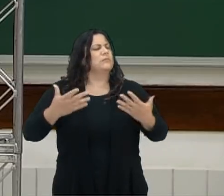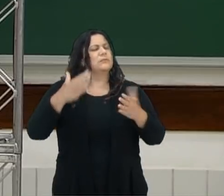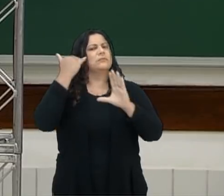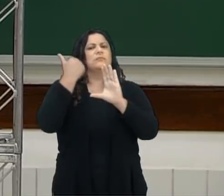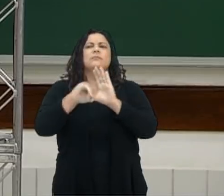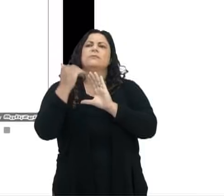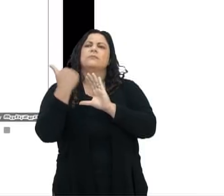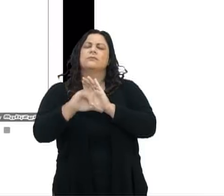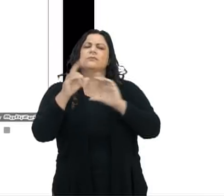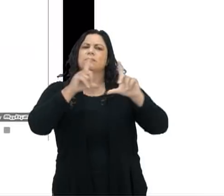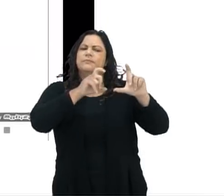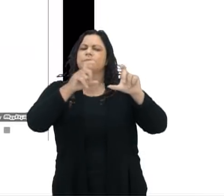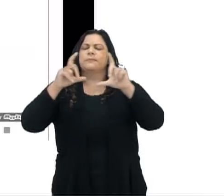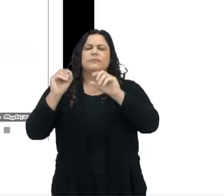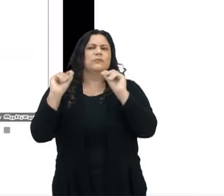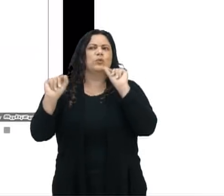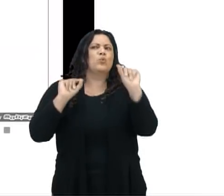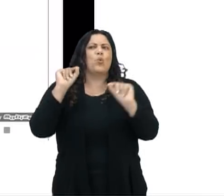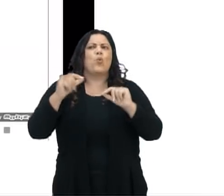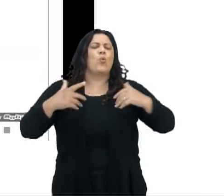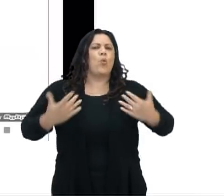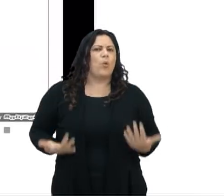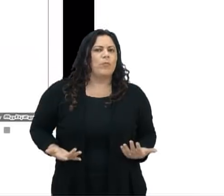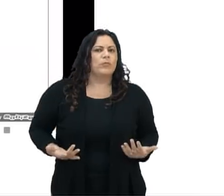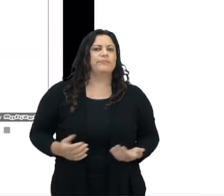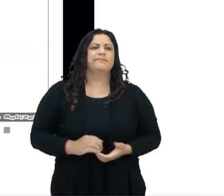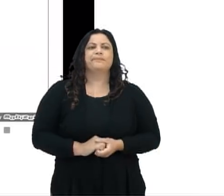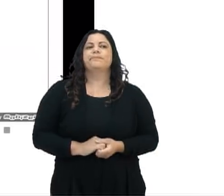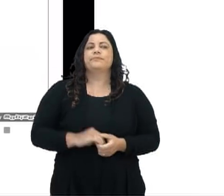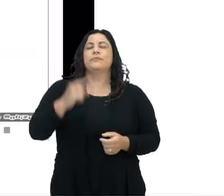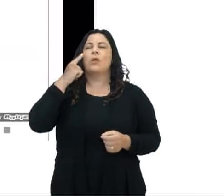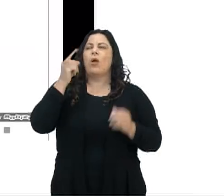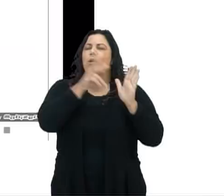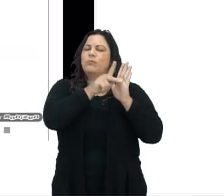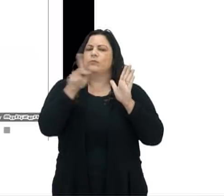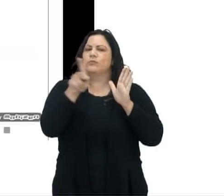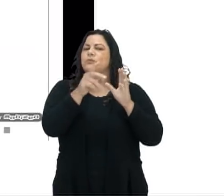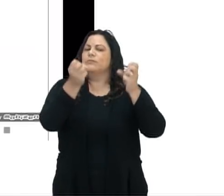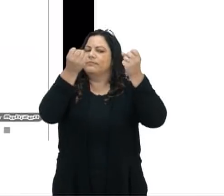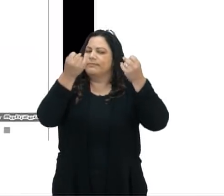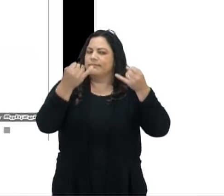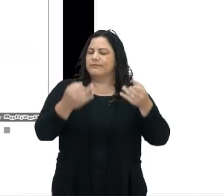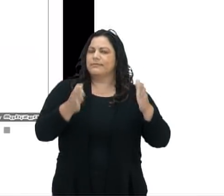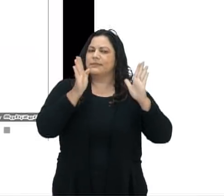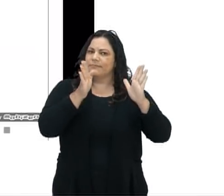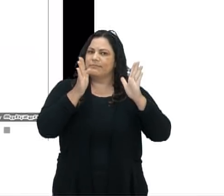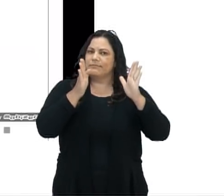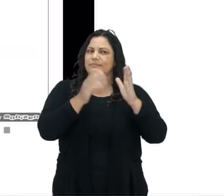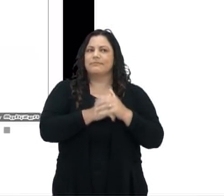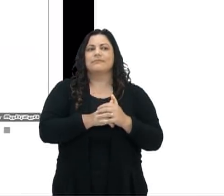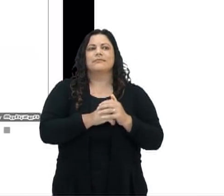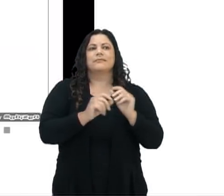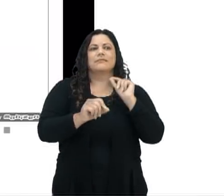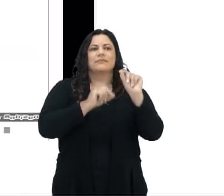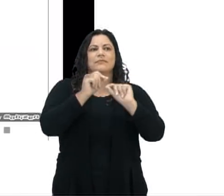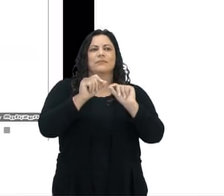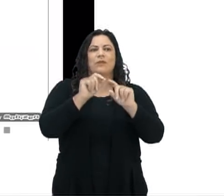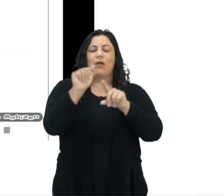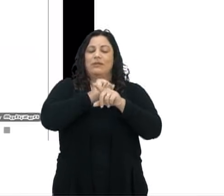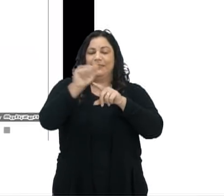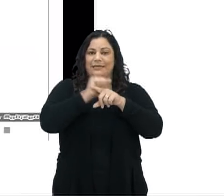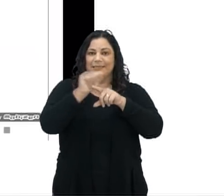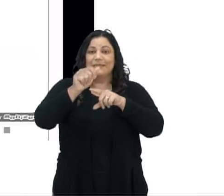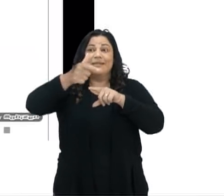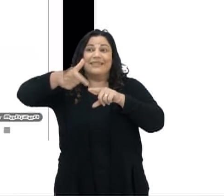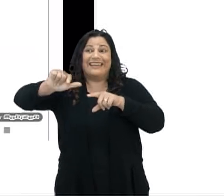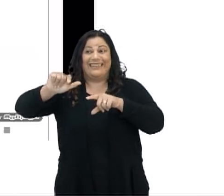envio de fotos de atividades através do Classroom? Então, eu preparei aqui um tutorialzinho bem legal para vocês, tá? Não reparem aqui onde está riscado, é porque era o nome de